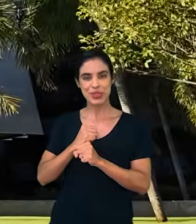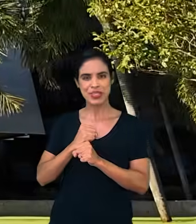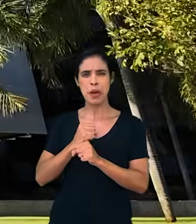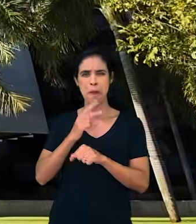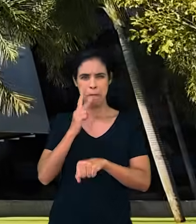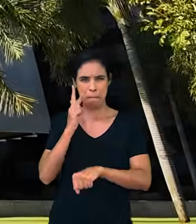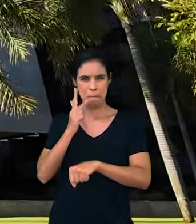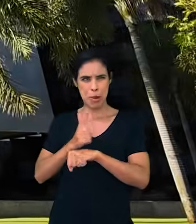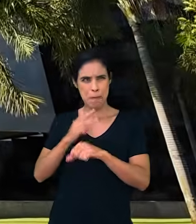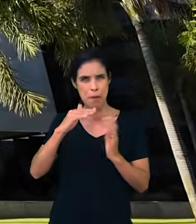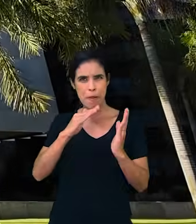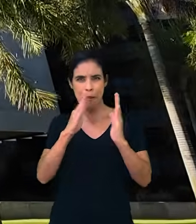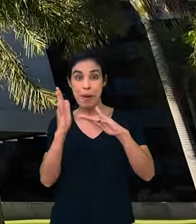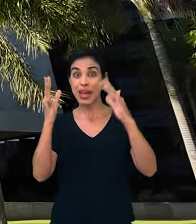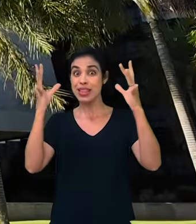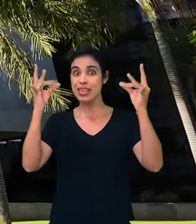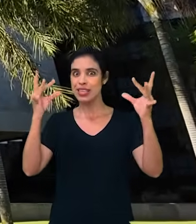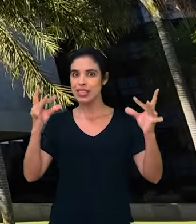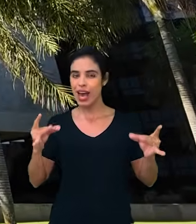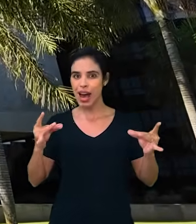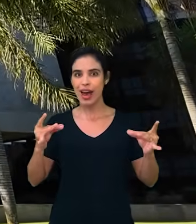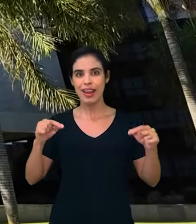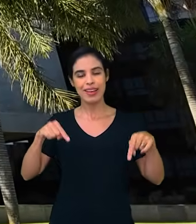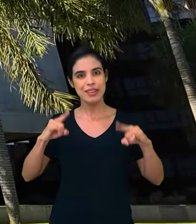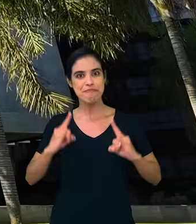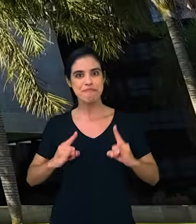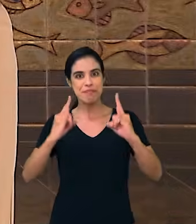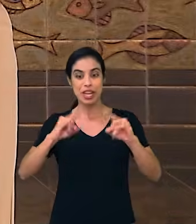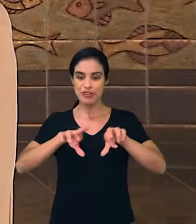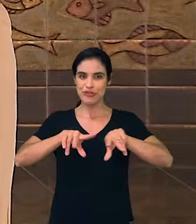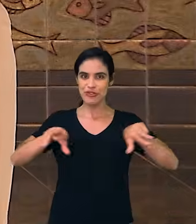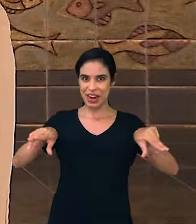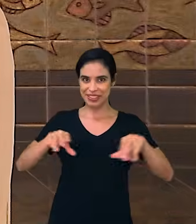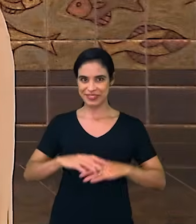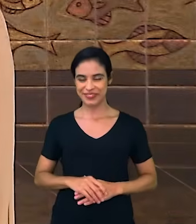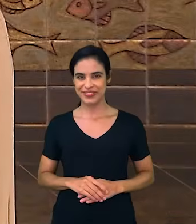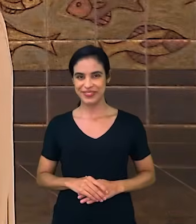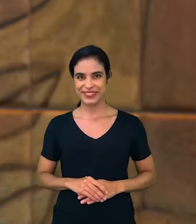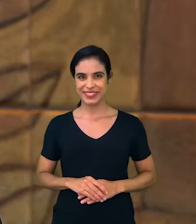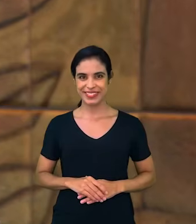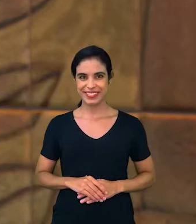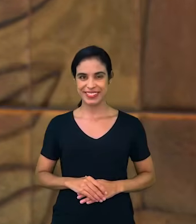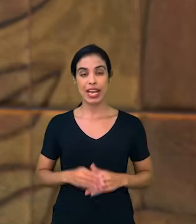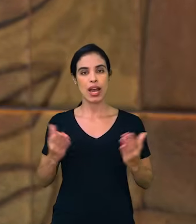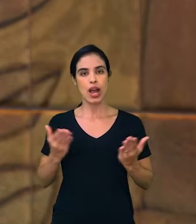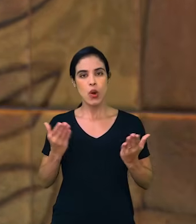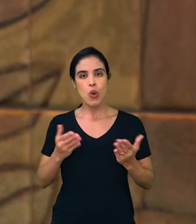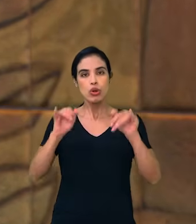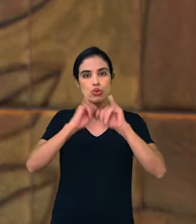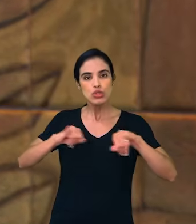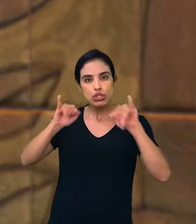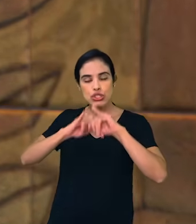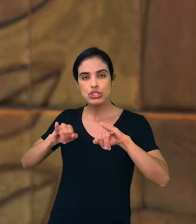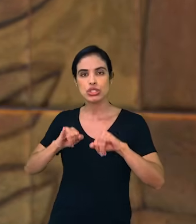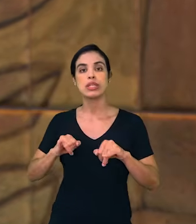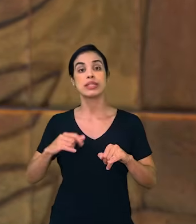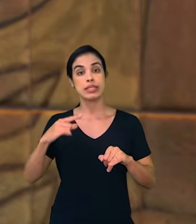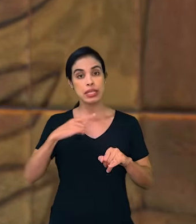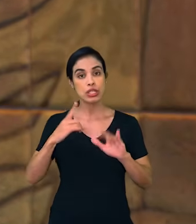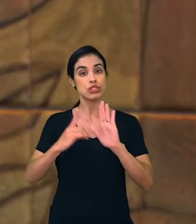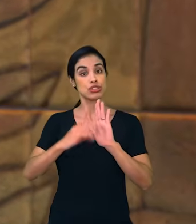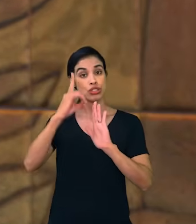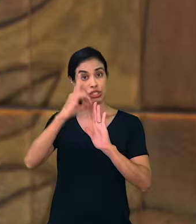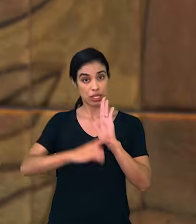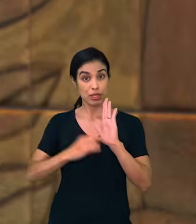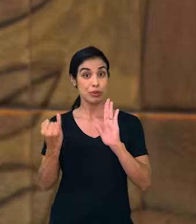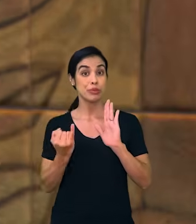legal que vai mostrar em detalhes a grandiosidade deste edifício. Você confere daqui a pouco. Vamos às notícias agora e a gente fala de um